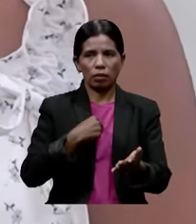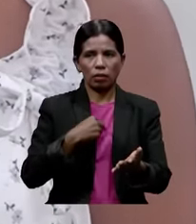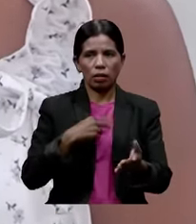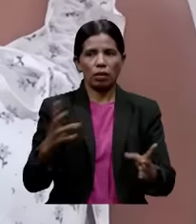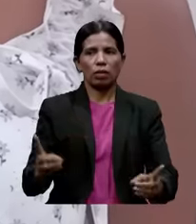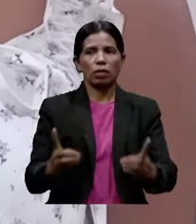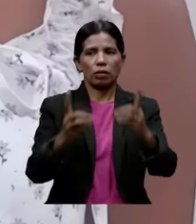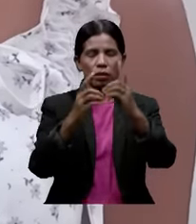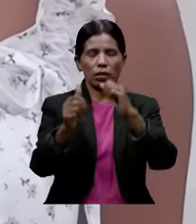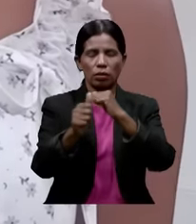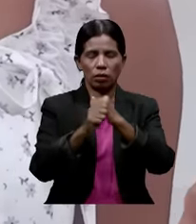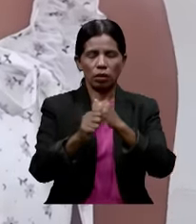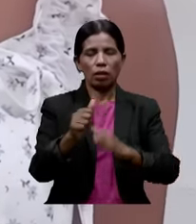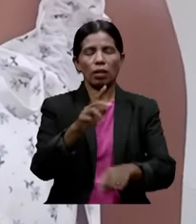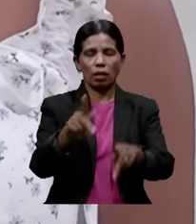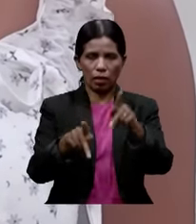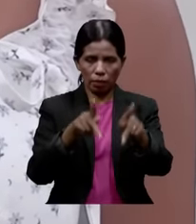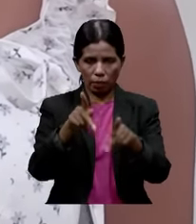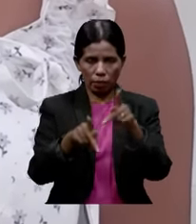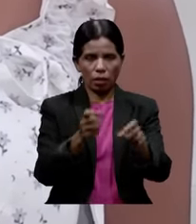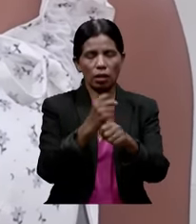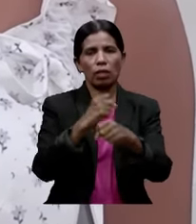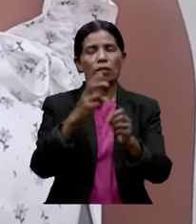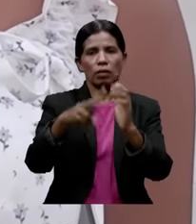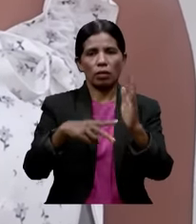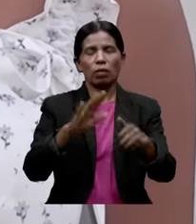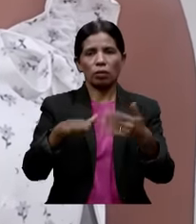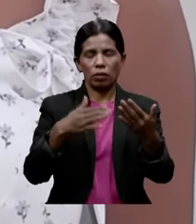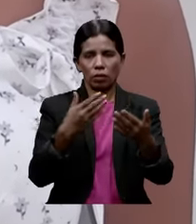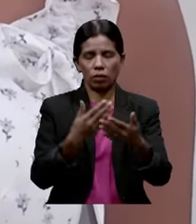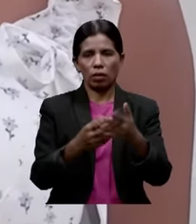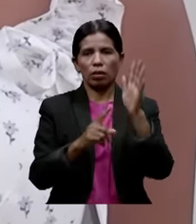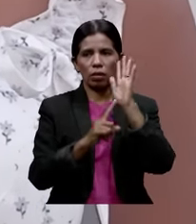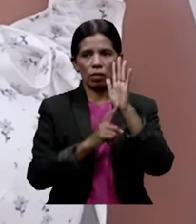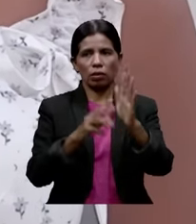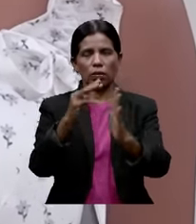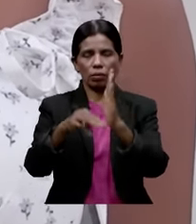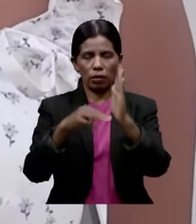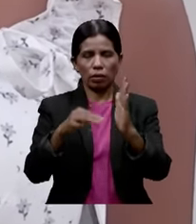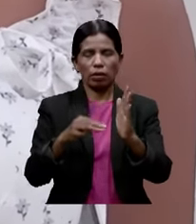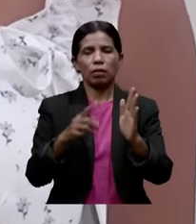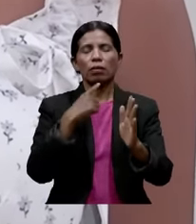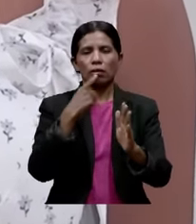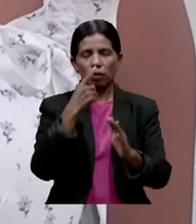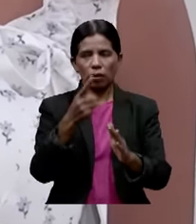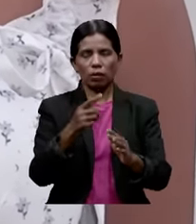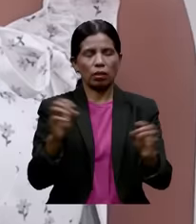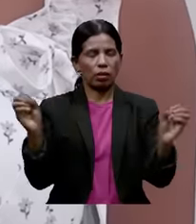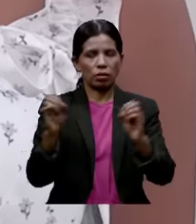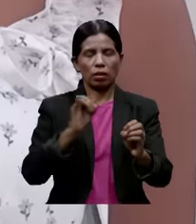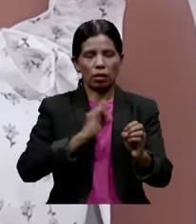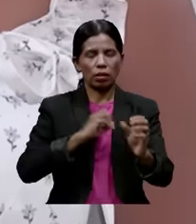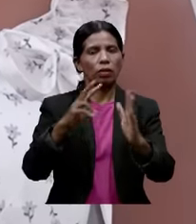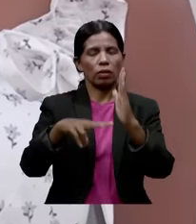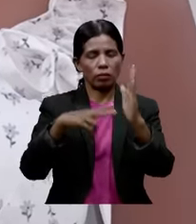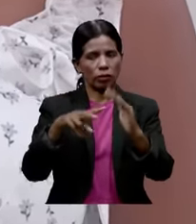hasoru un autoru no hau anuin depois botu tu se claro sai media o di hatete kata kla os hau mo ke vidu ni